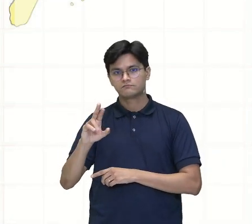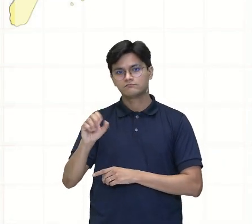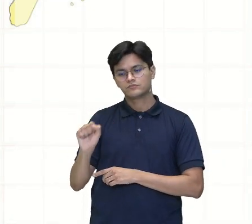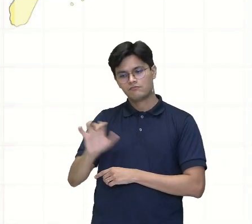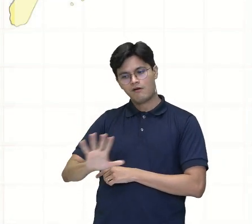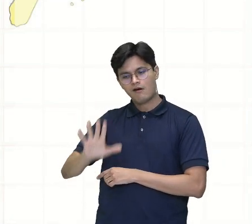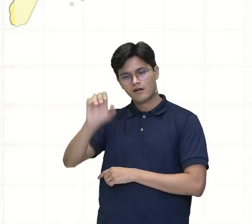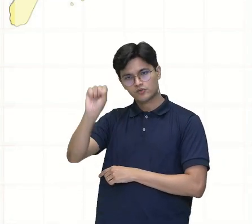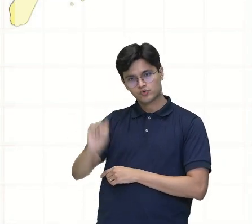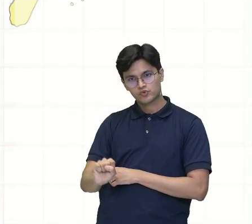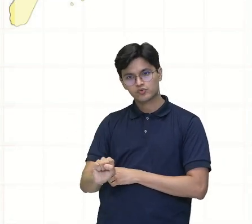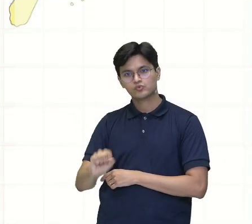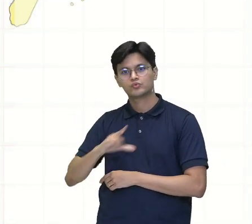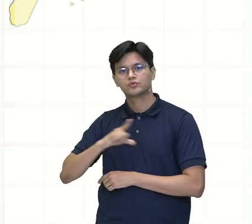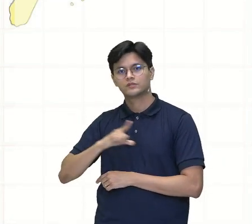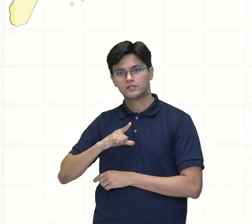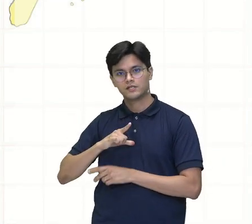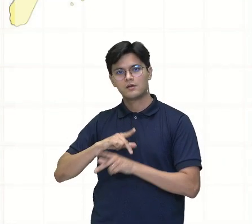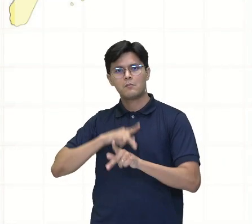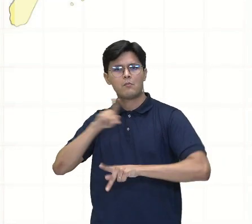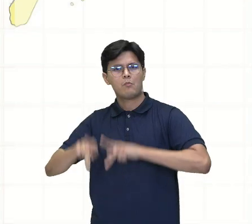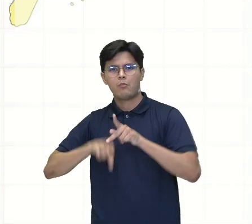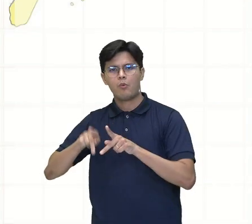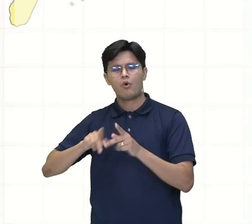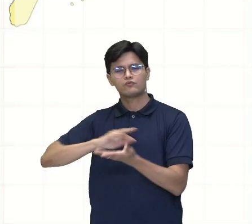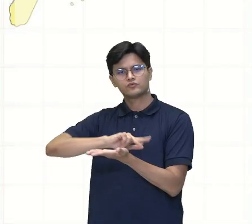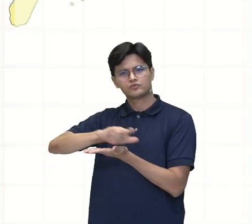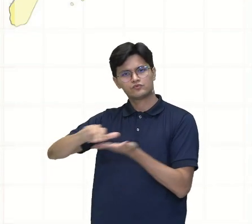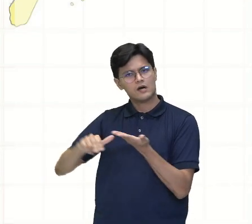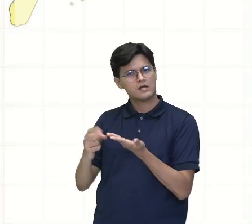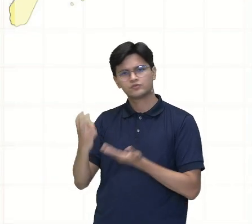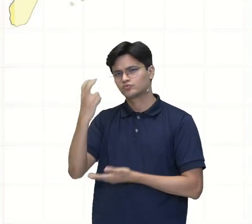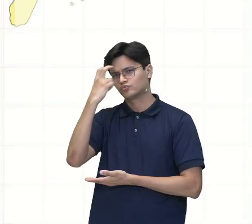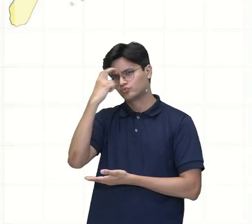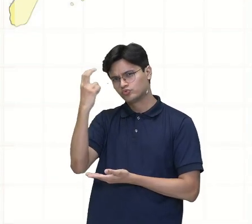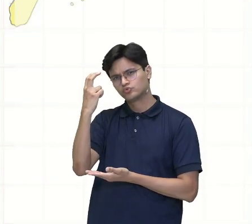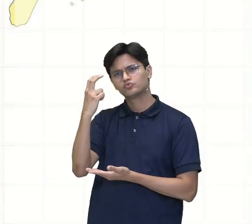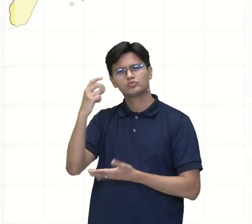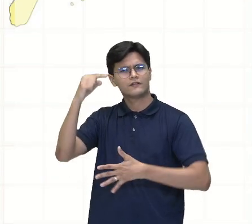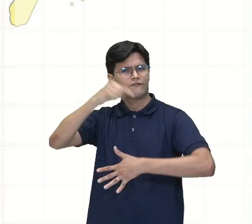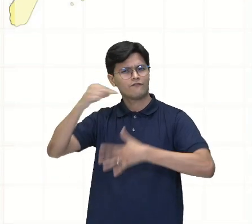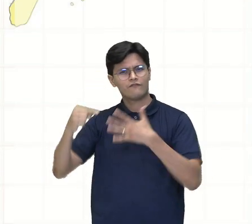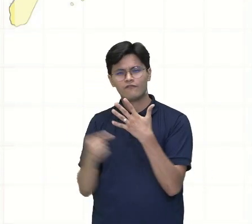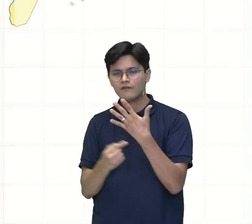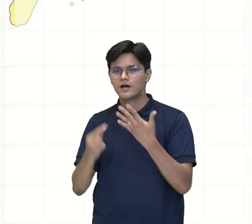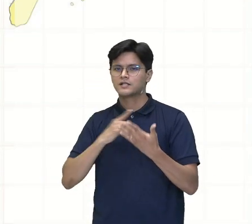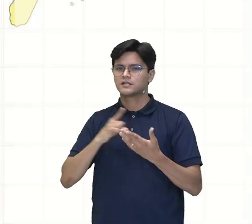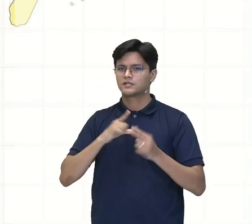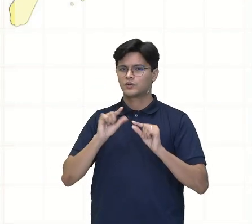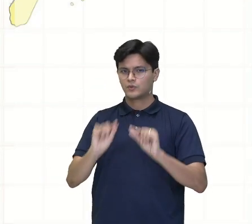a presença, né, de diversos povos e culturas. Compreende